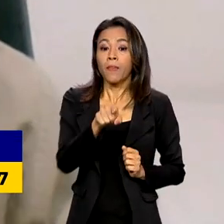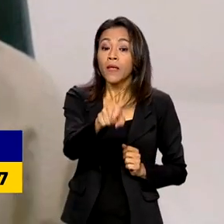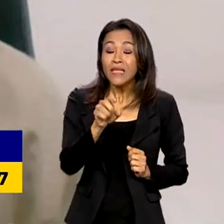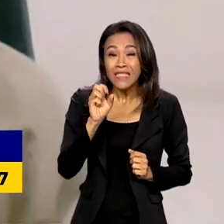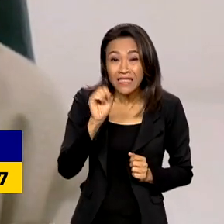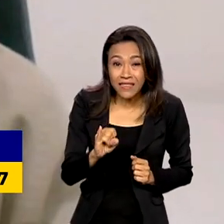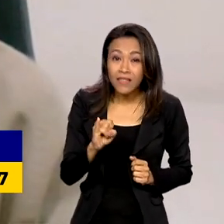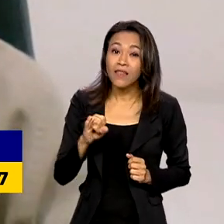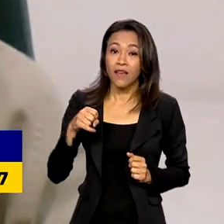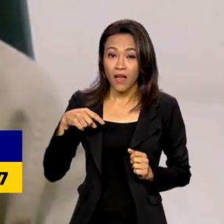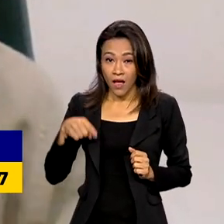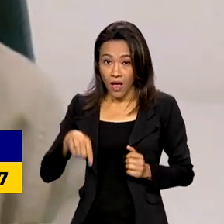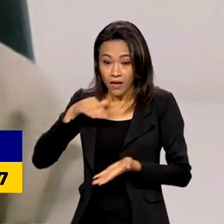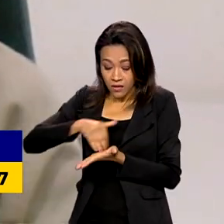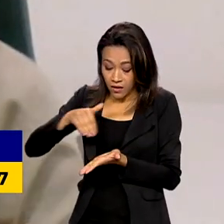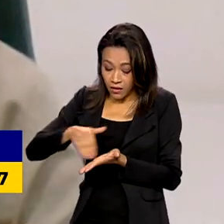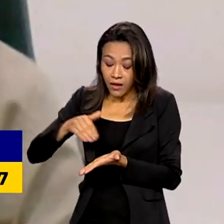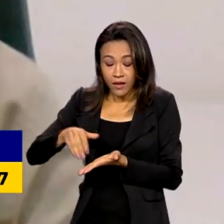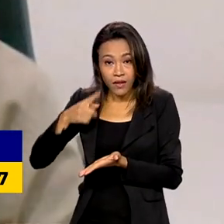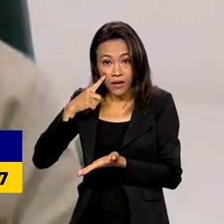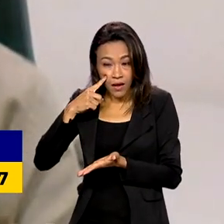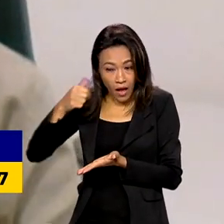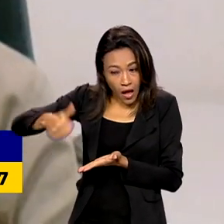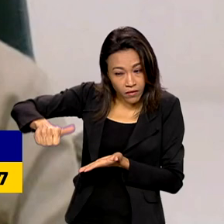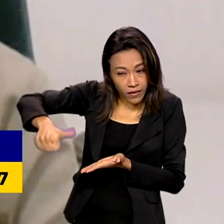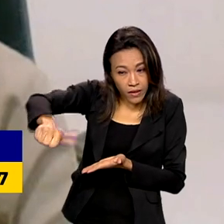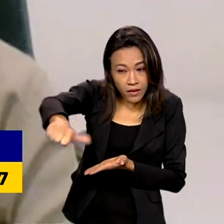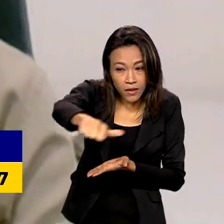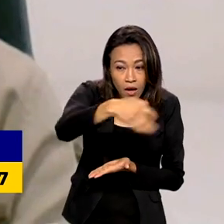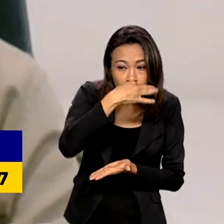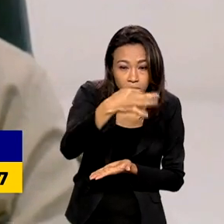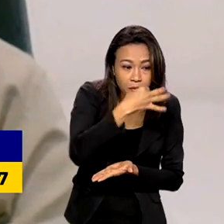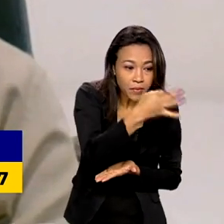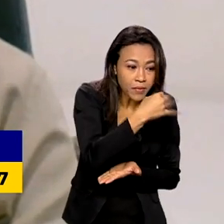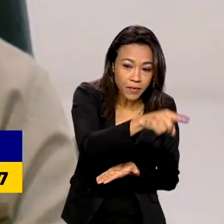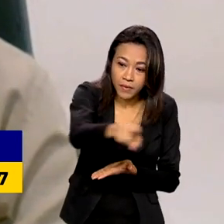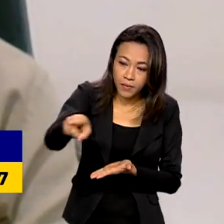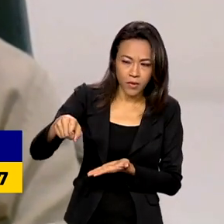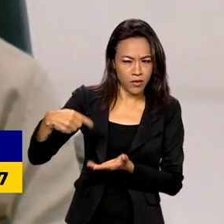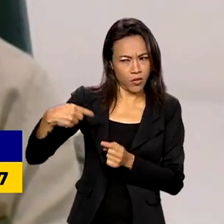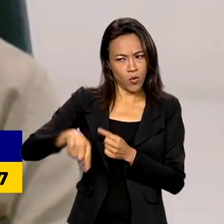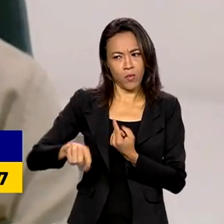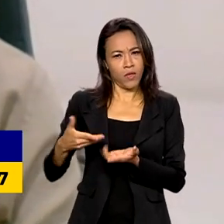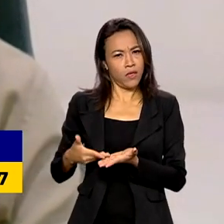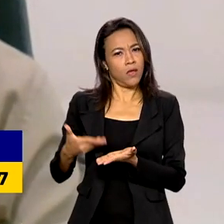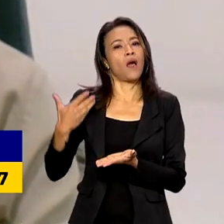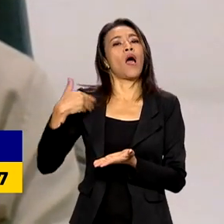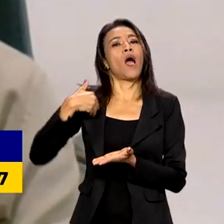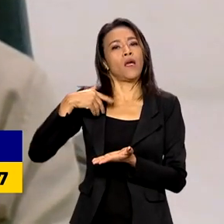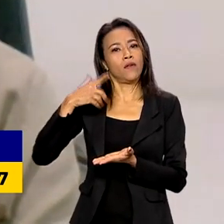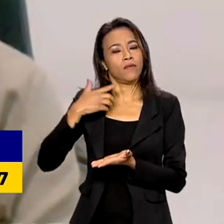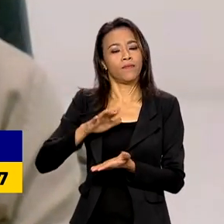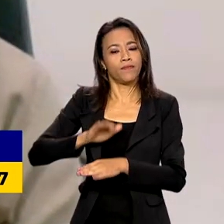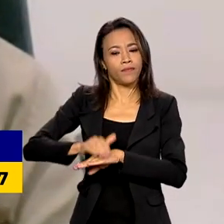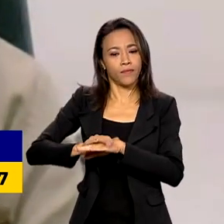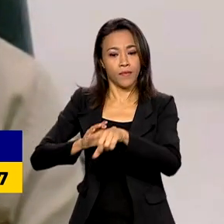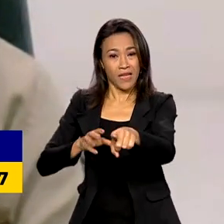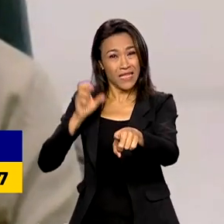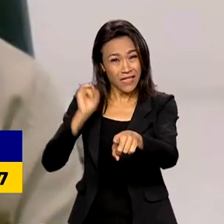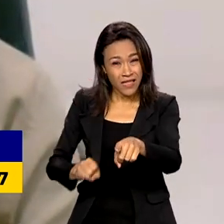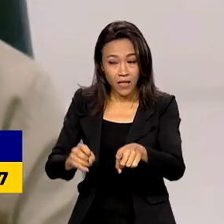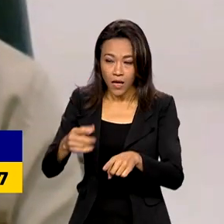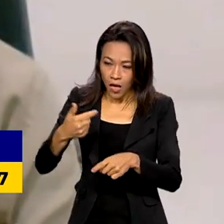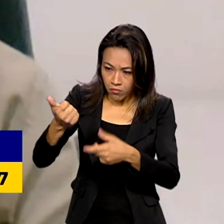a Senacom avalie as justificativas das distribuidoras insatisfatórias. Se a resposta não for